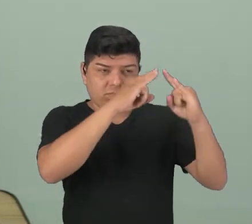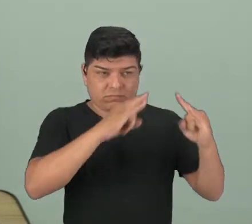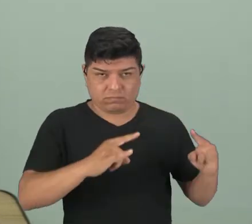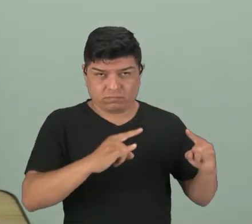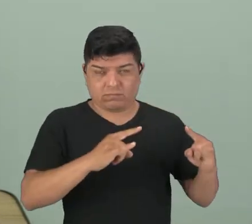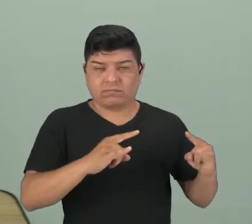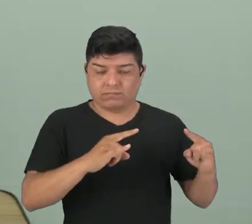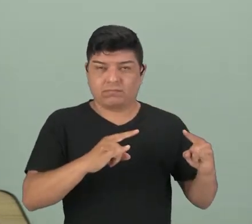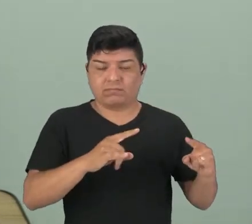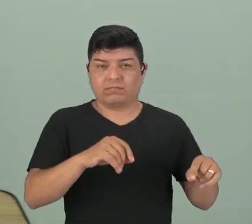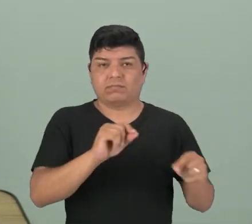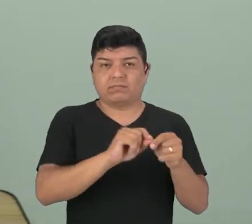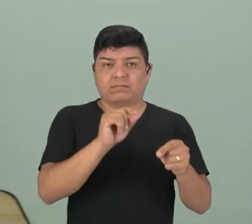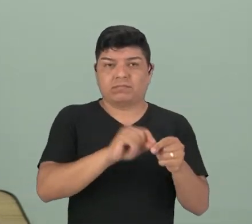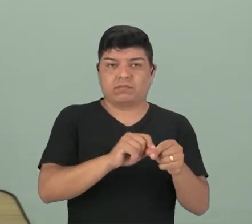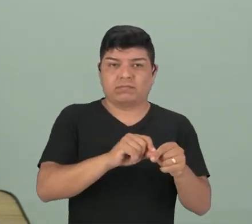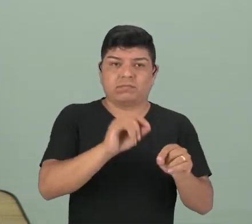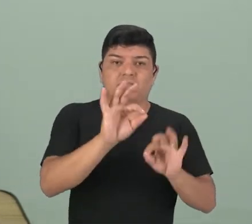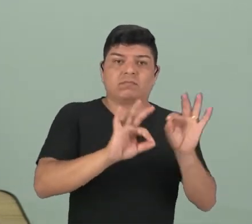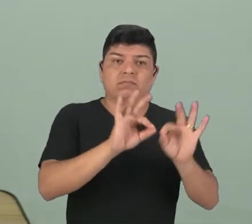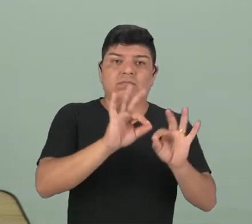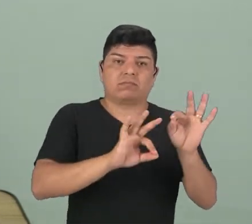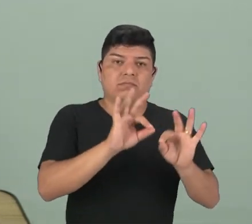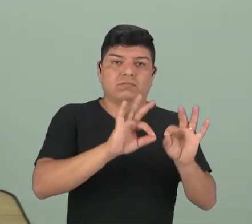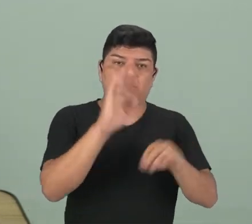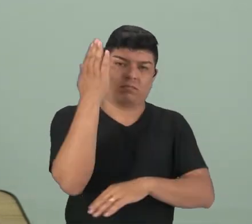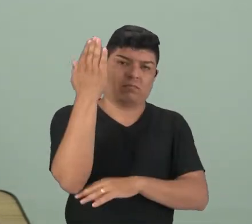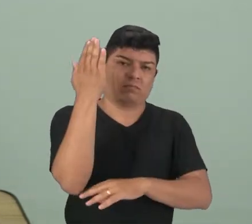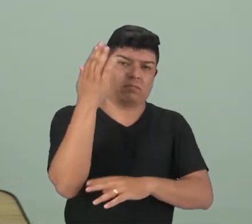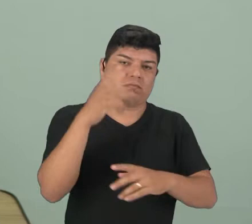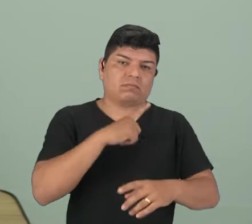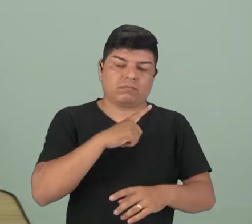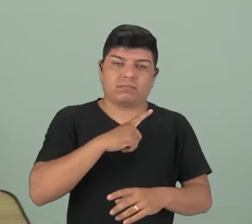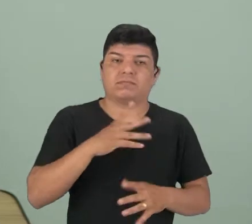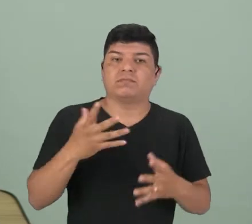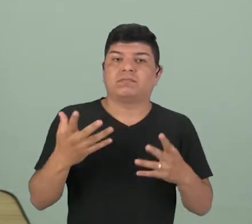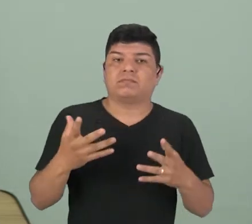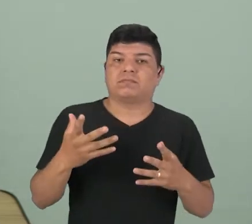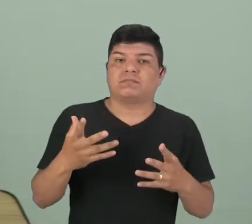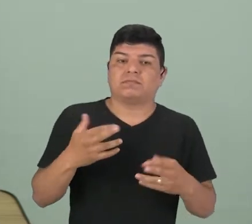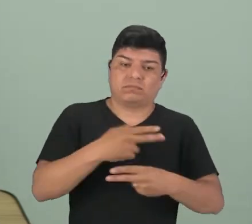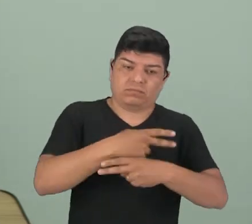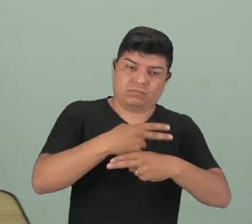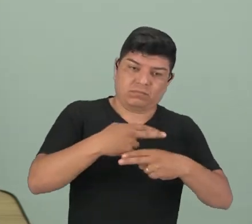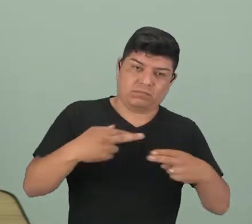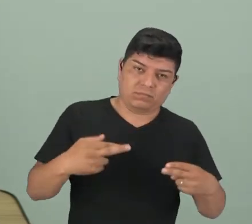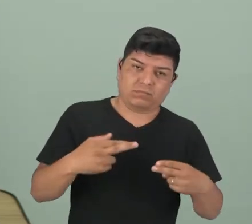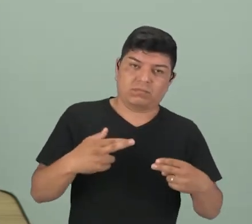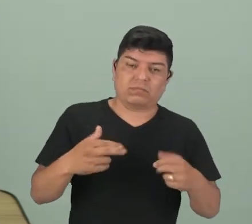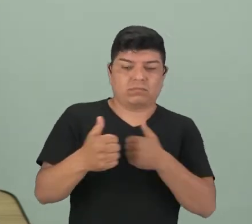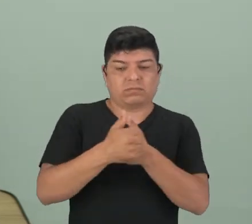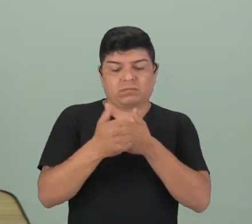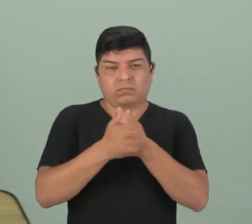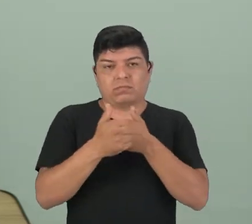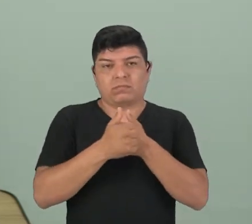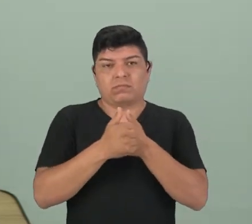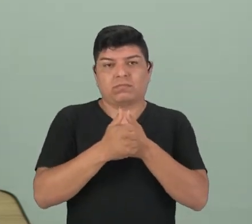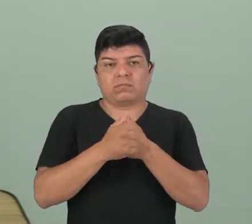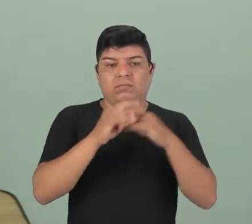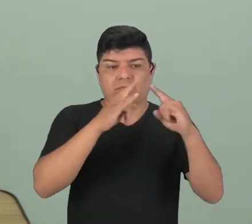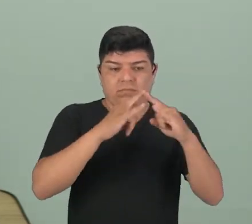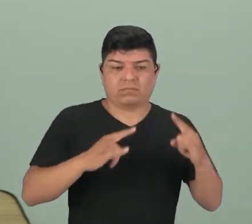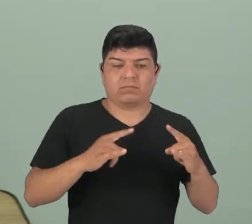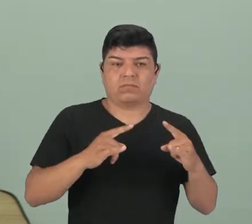temporários, acampamentos, e faziam isso com matérias-primas naturais disponíveis ali. Quando esses recursos naturais dos arredores do acampamento